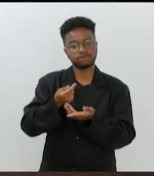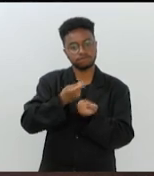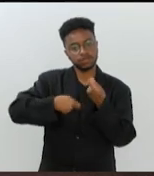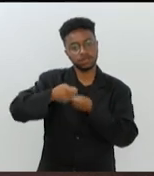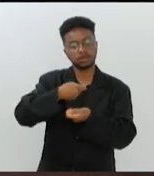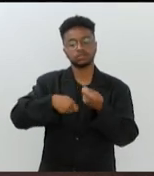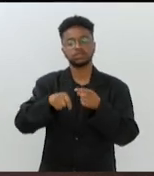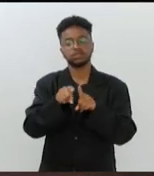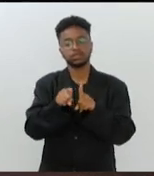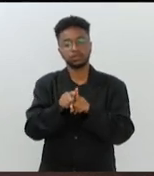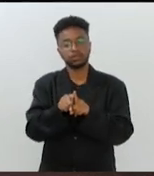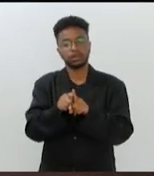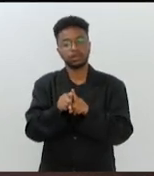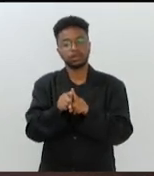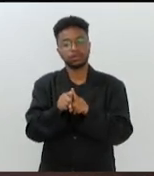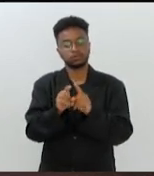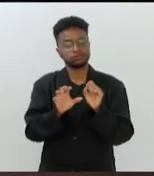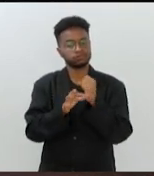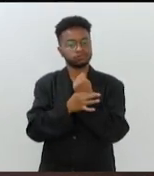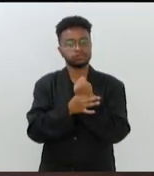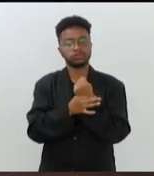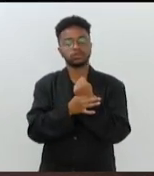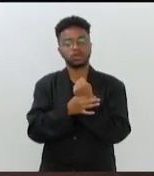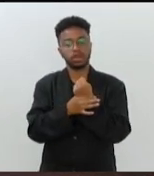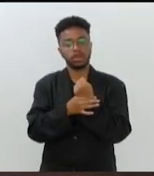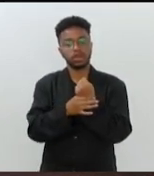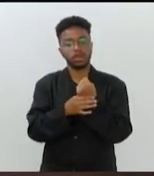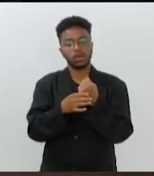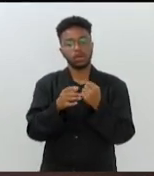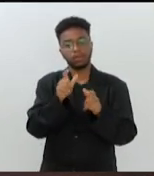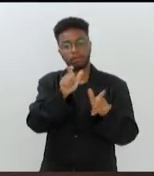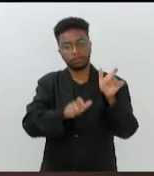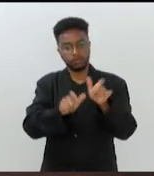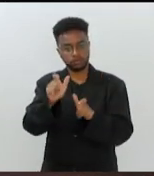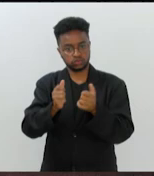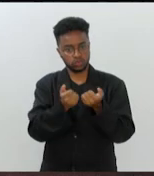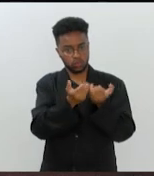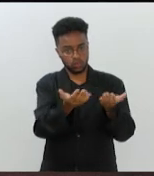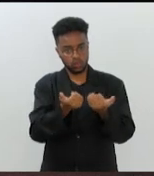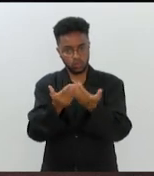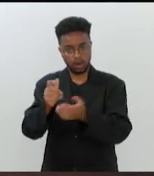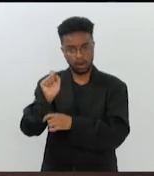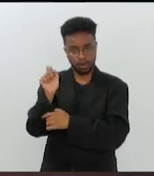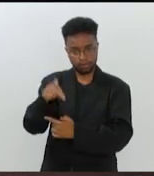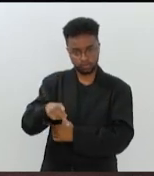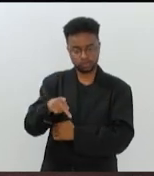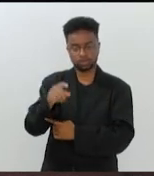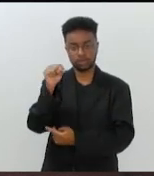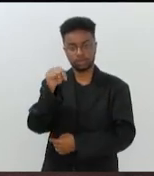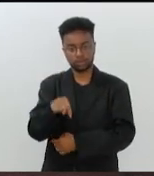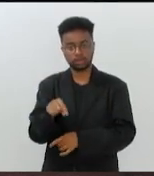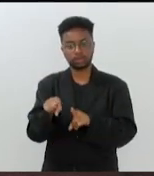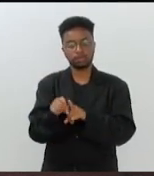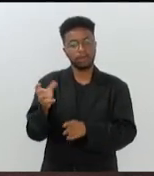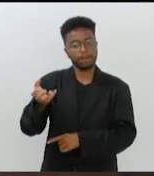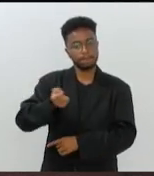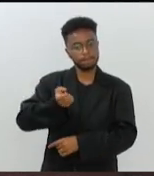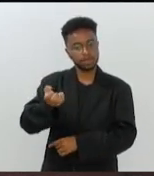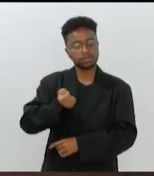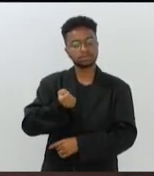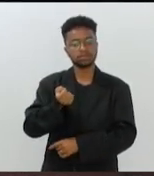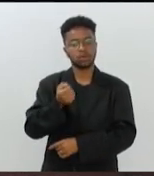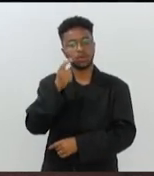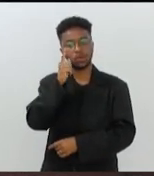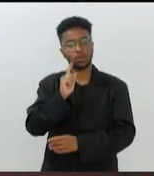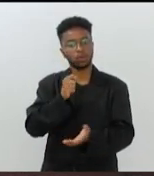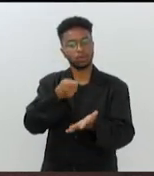mas também assegura que os benefícios e os beneficiários, né, os nossos aposentados, e pensionistas sejam